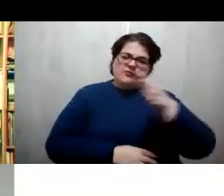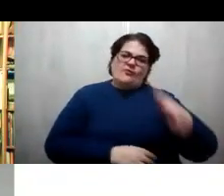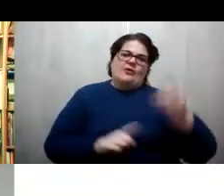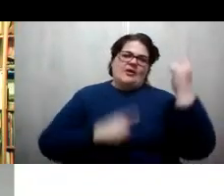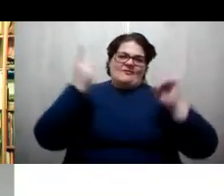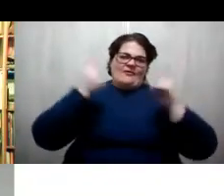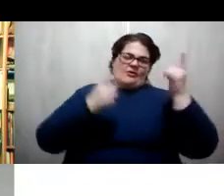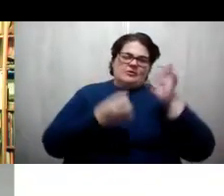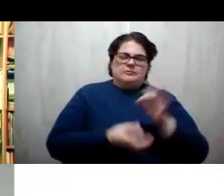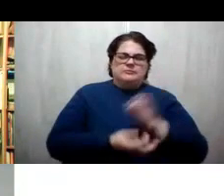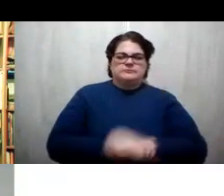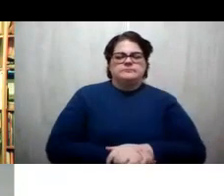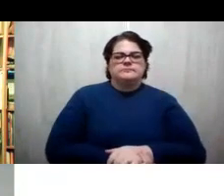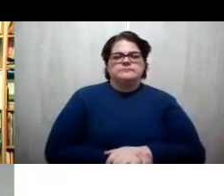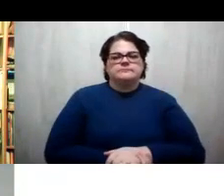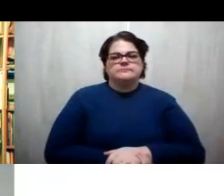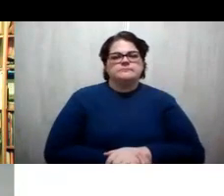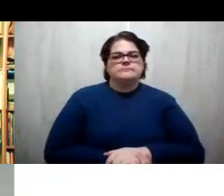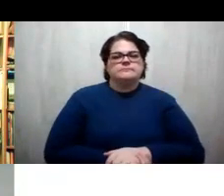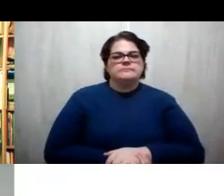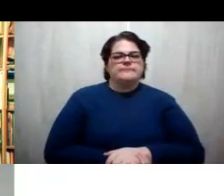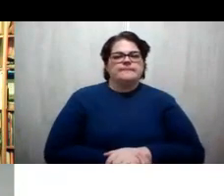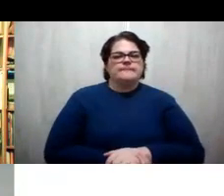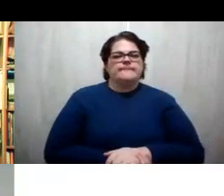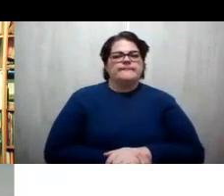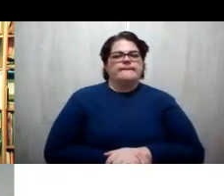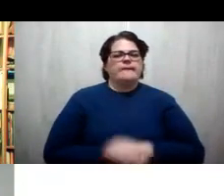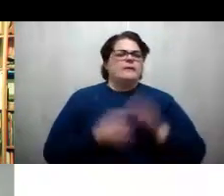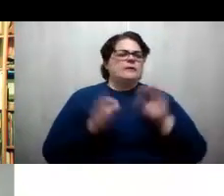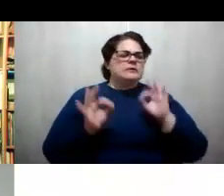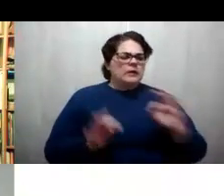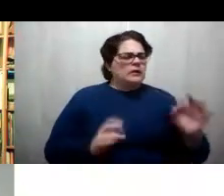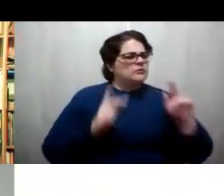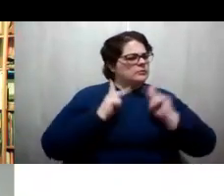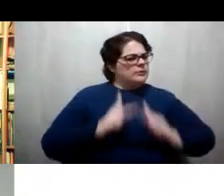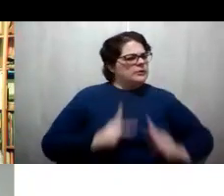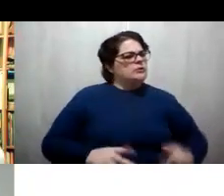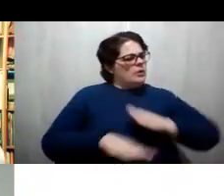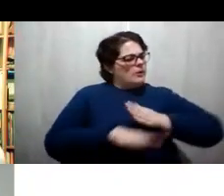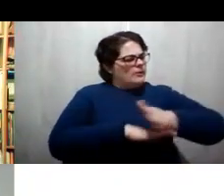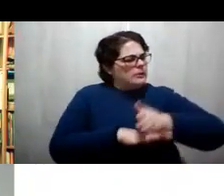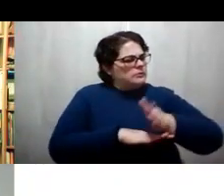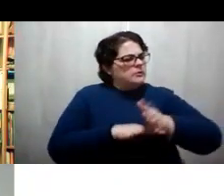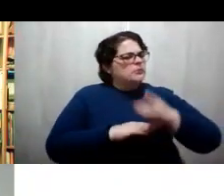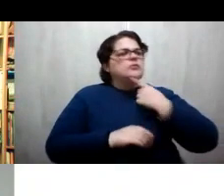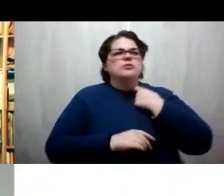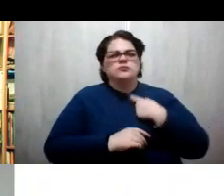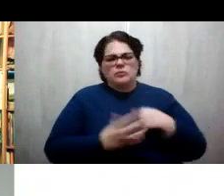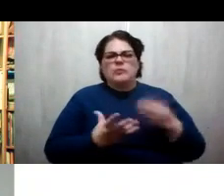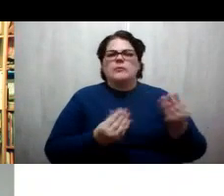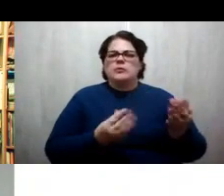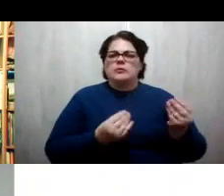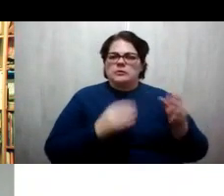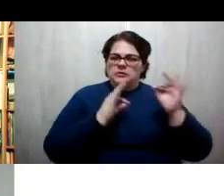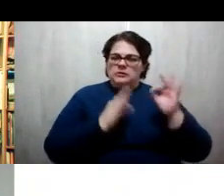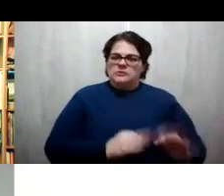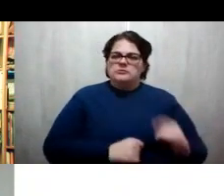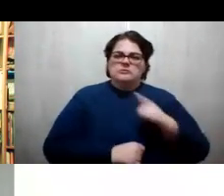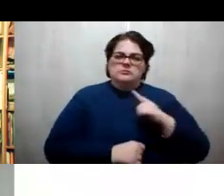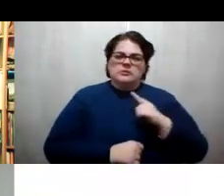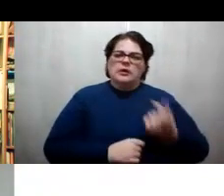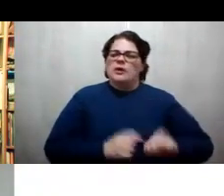Olha, sem dúvida nenhuma, as pessoas que compareceram, querida Cida, gostaram muito. Olha, nós tivemos um caso